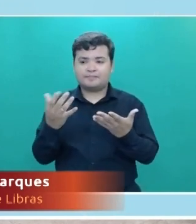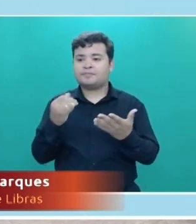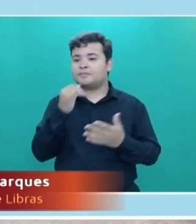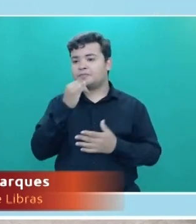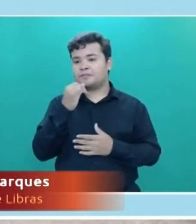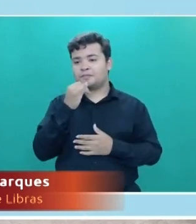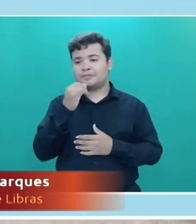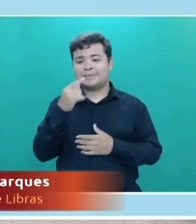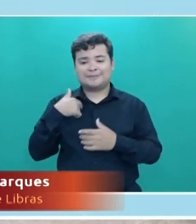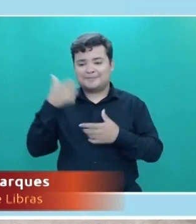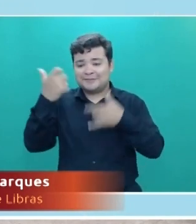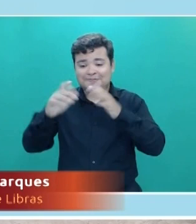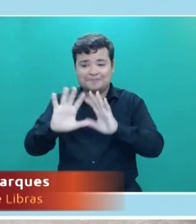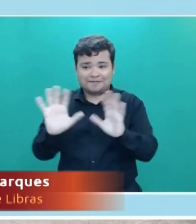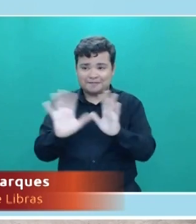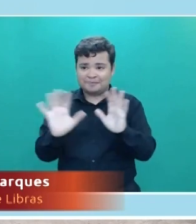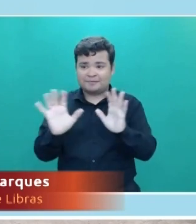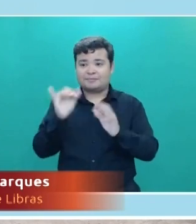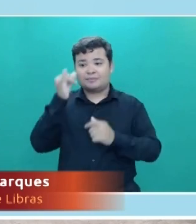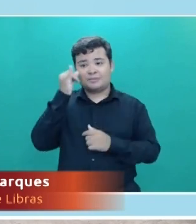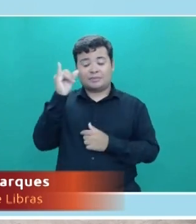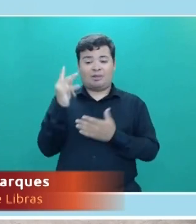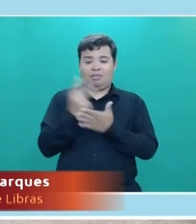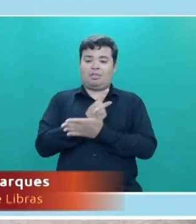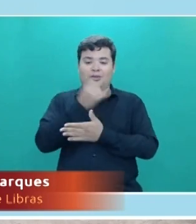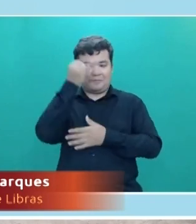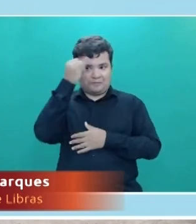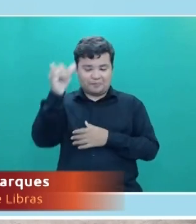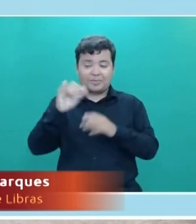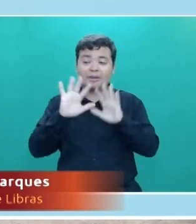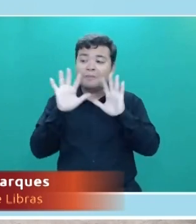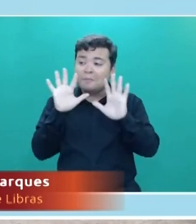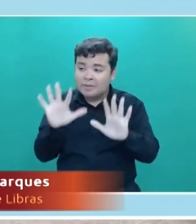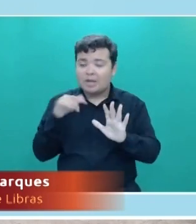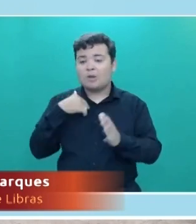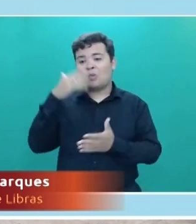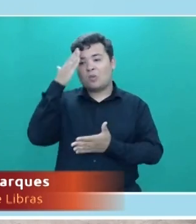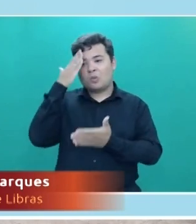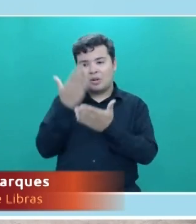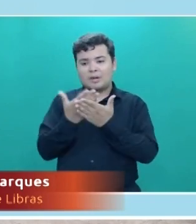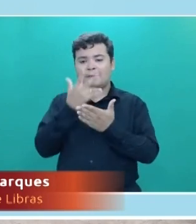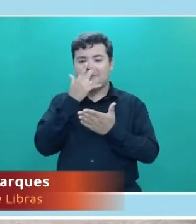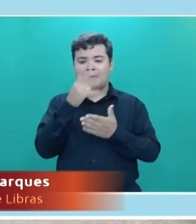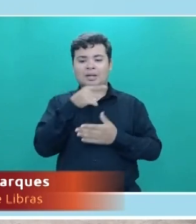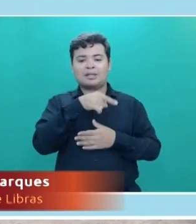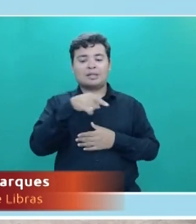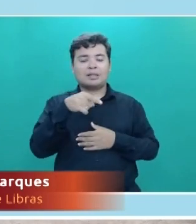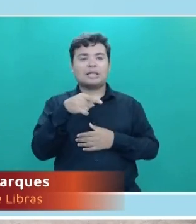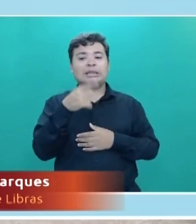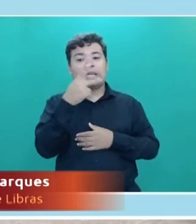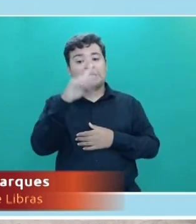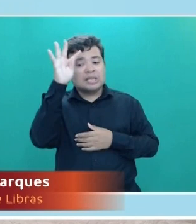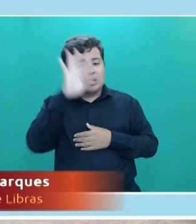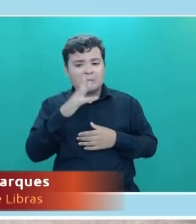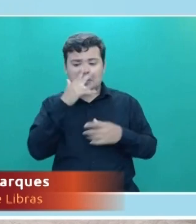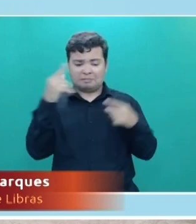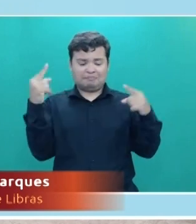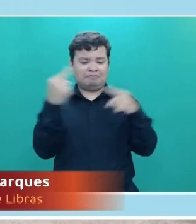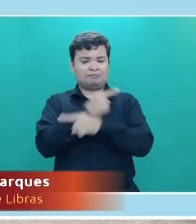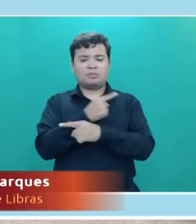não vou nem completar aqui para não errar, mas acredito que existe aí uma contradição de base nessa teoria, né? Como é que eles veem